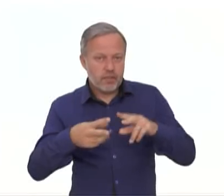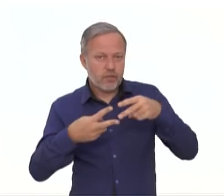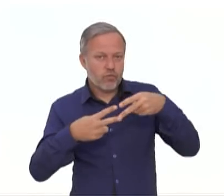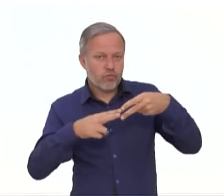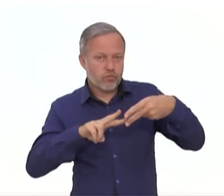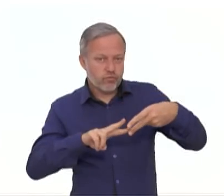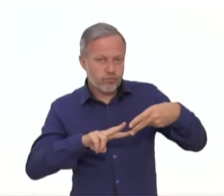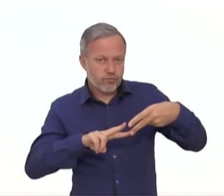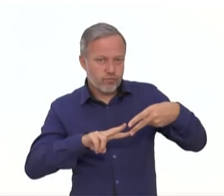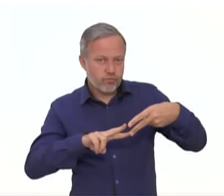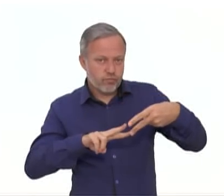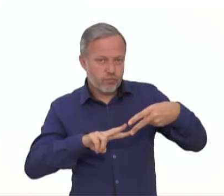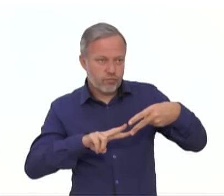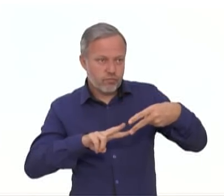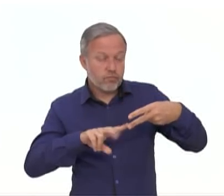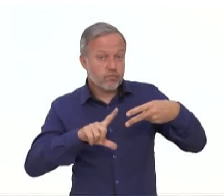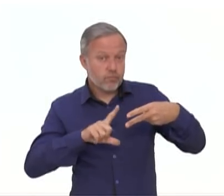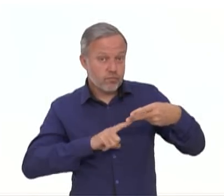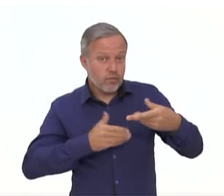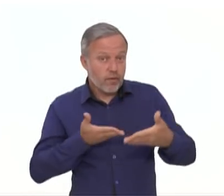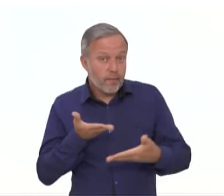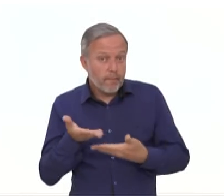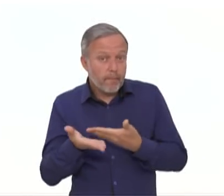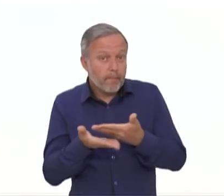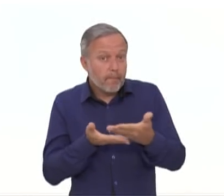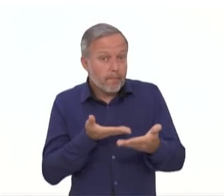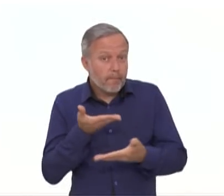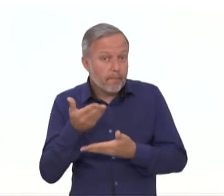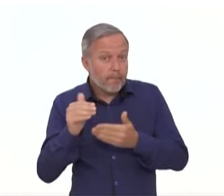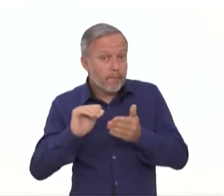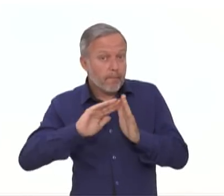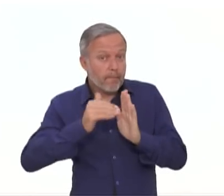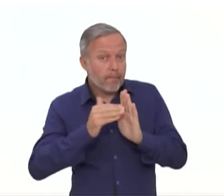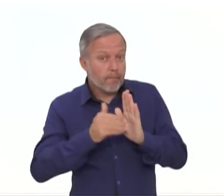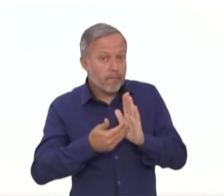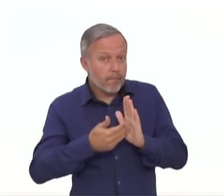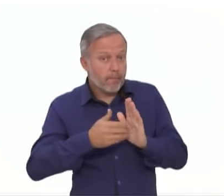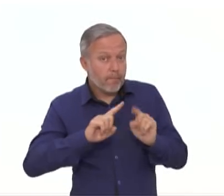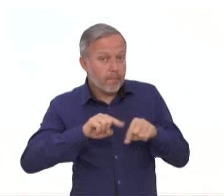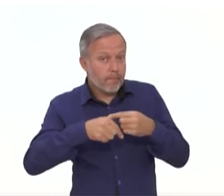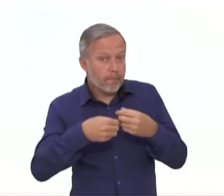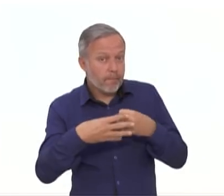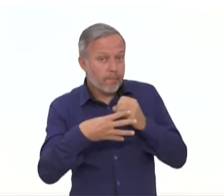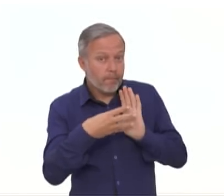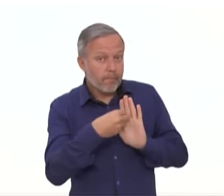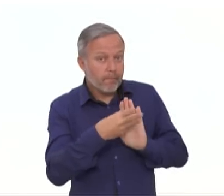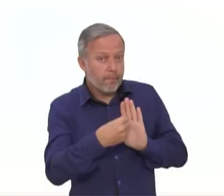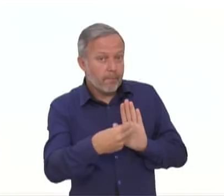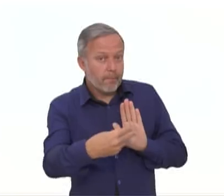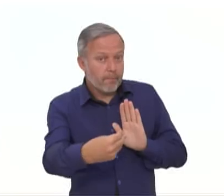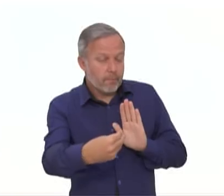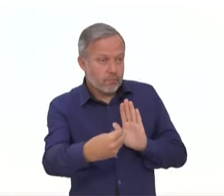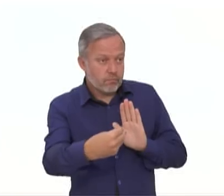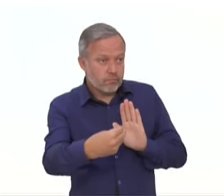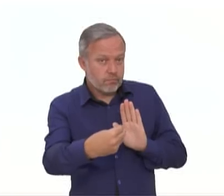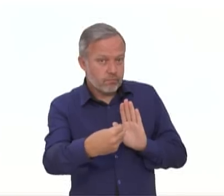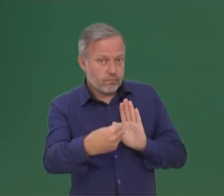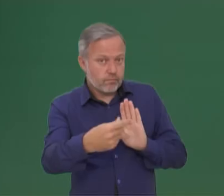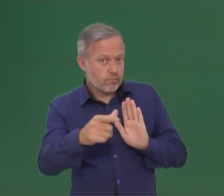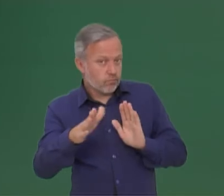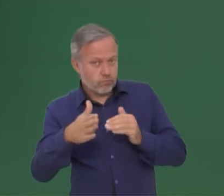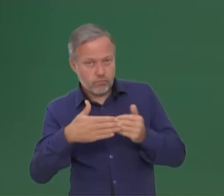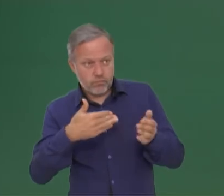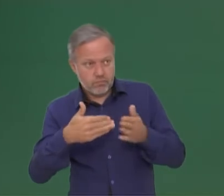esses organismos são capazes de transmitir suas características aos seus descendentes. Todos os seres vivos, independente de ser animal